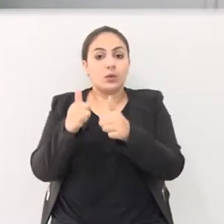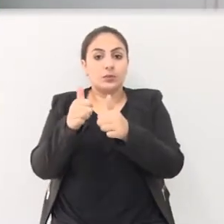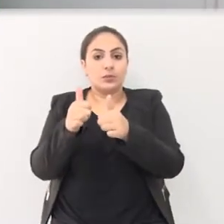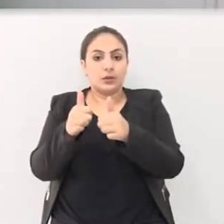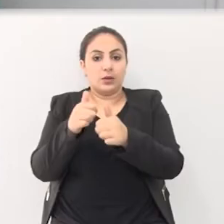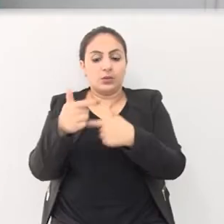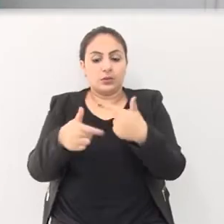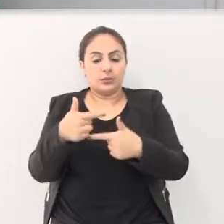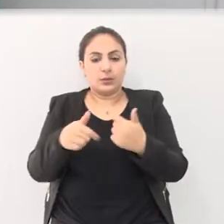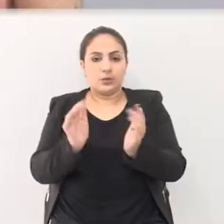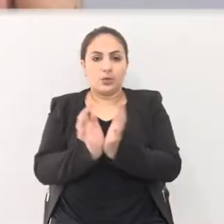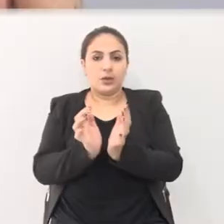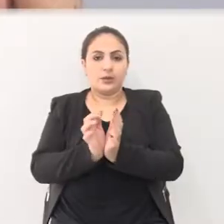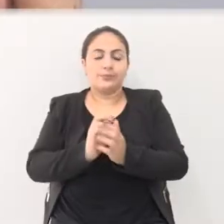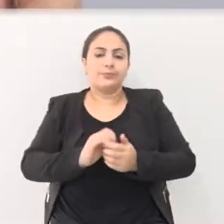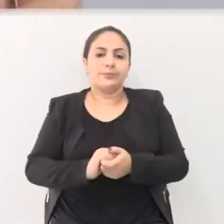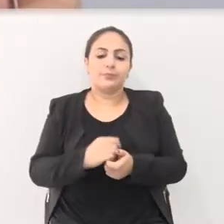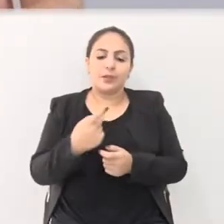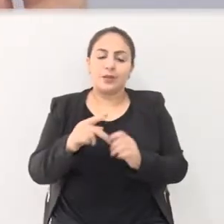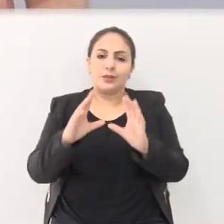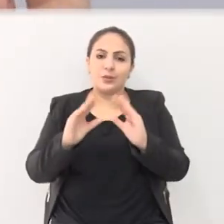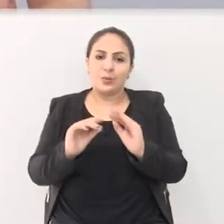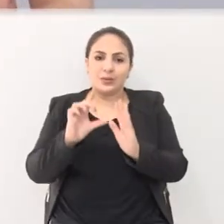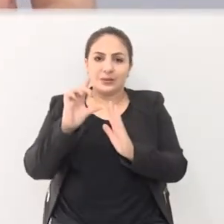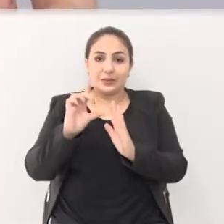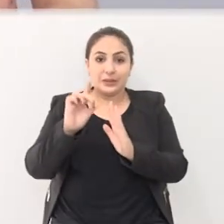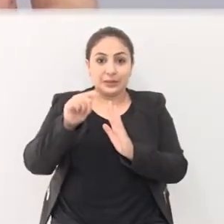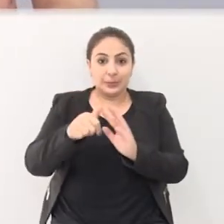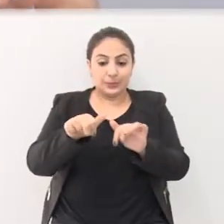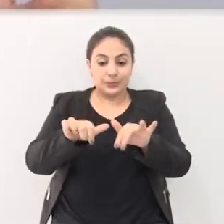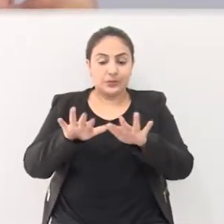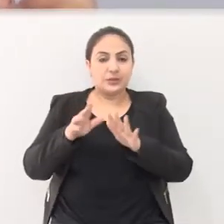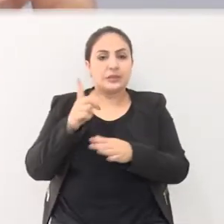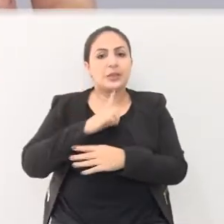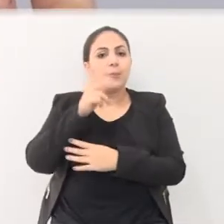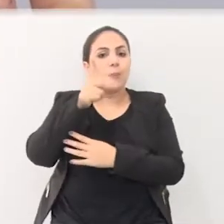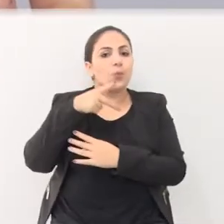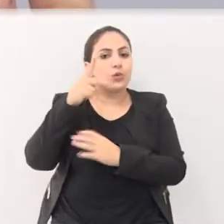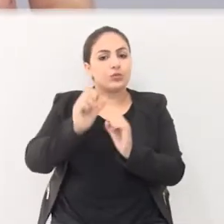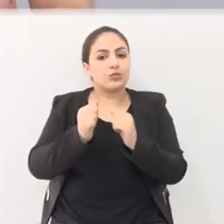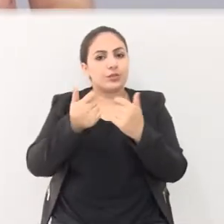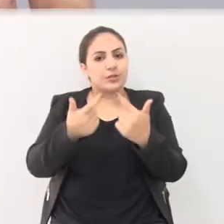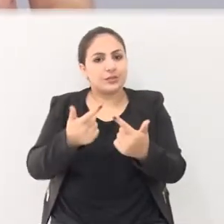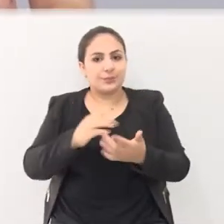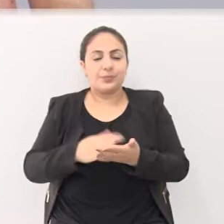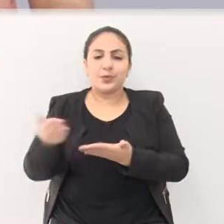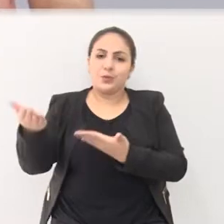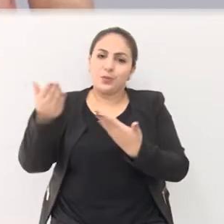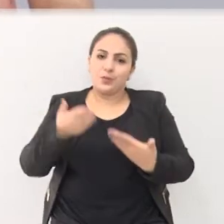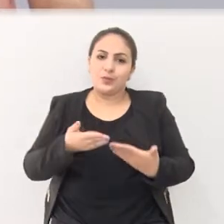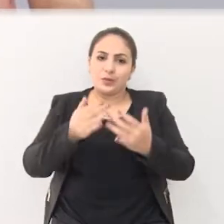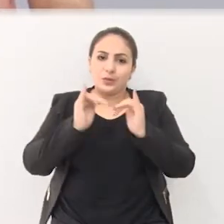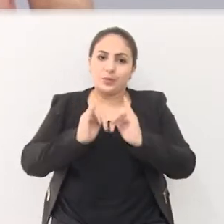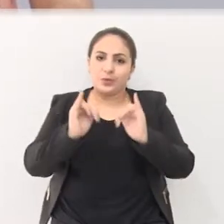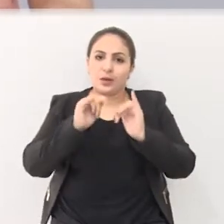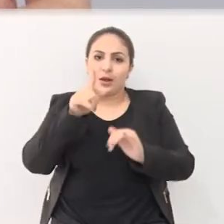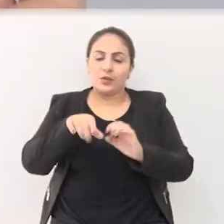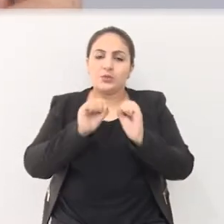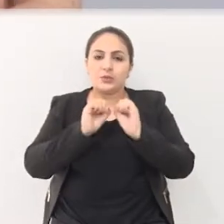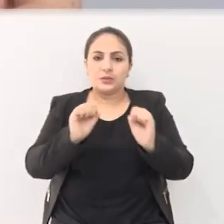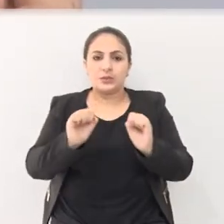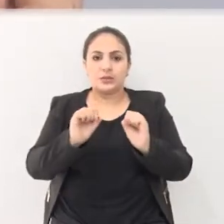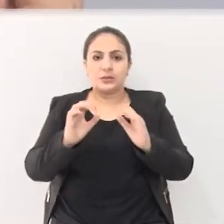qualificar o trabalho dos colegas vereadores. E nesta noite, logo após a sessão plenária, tem Política em Ação. O convidado do programa